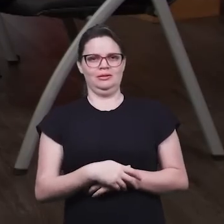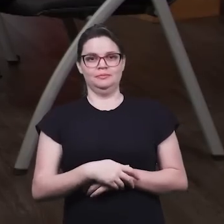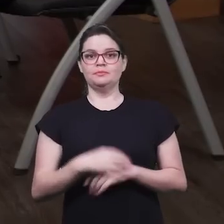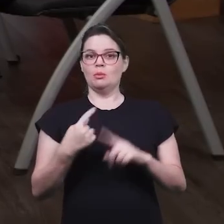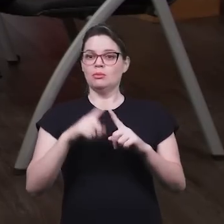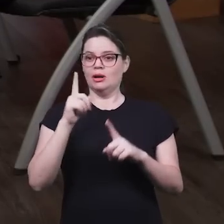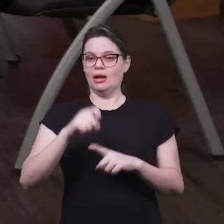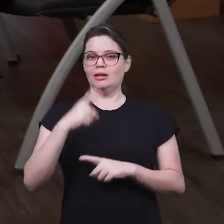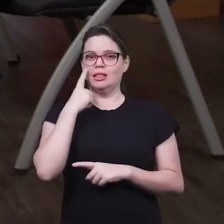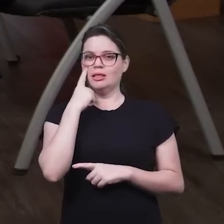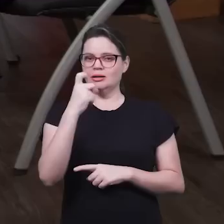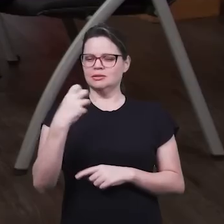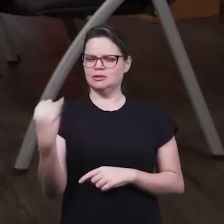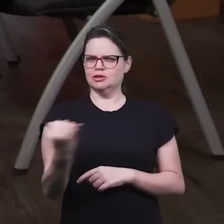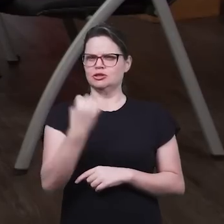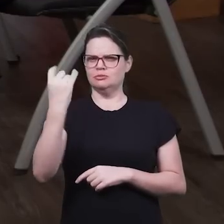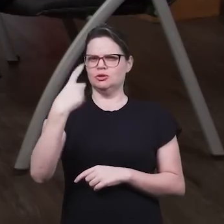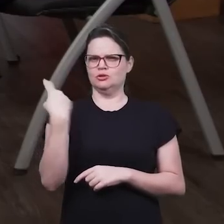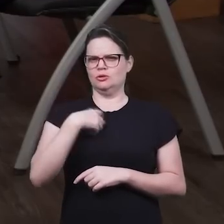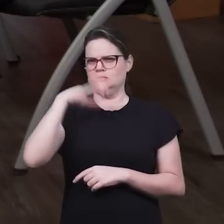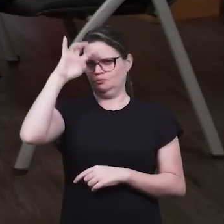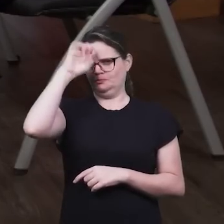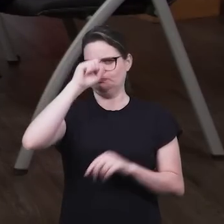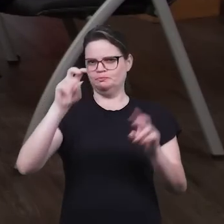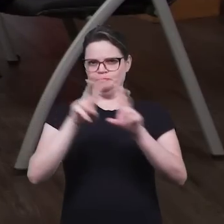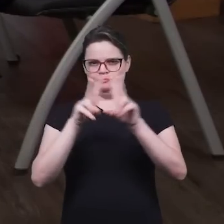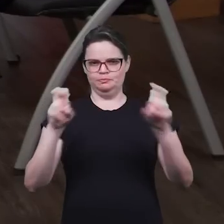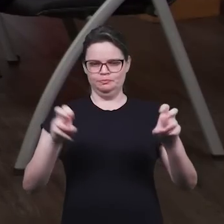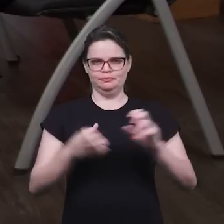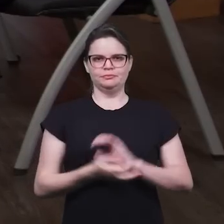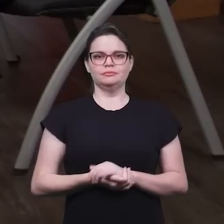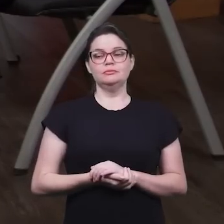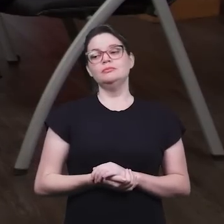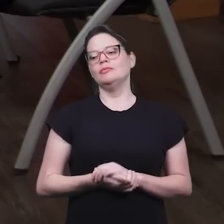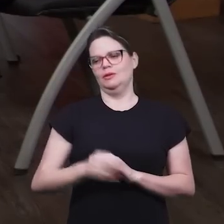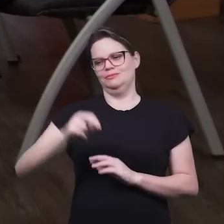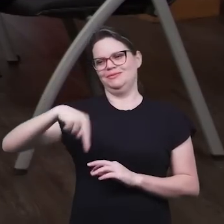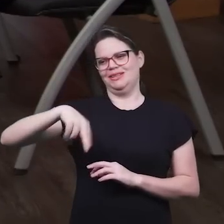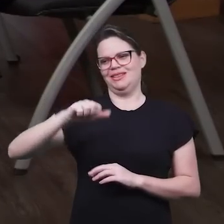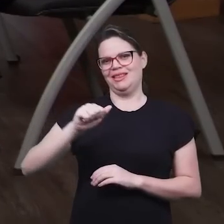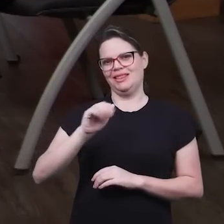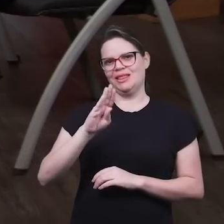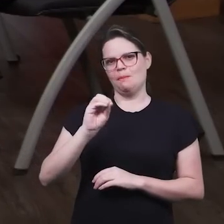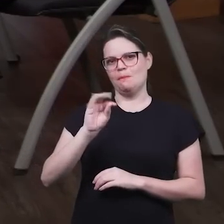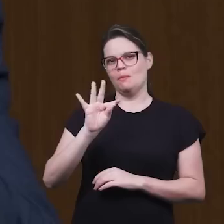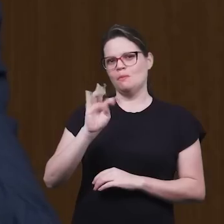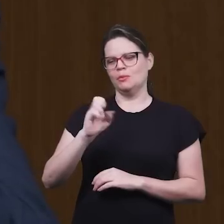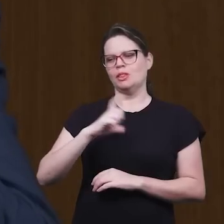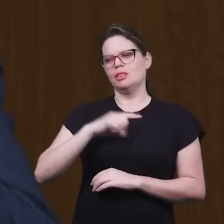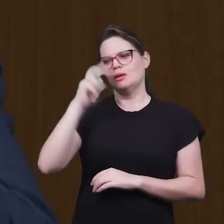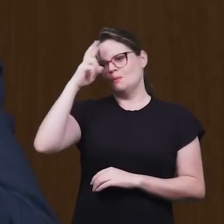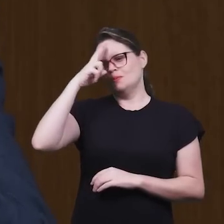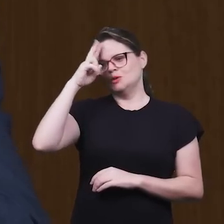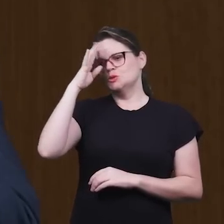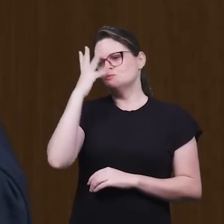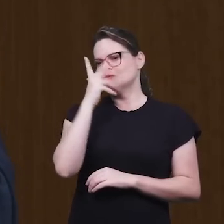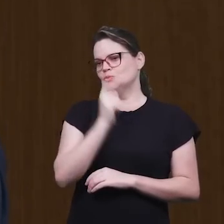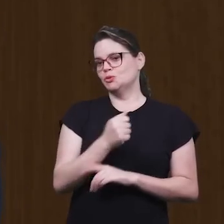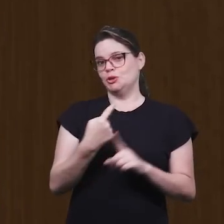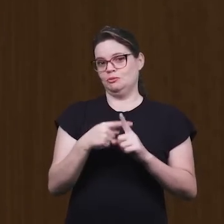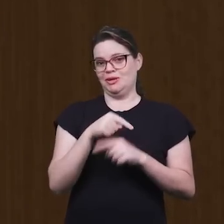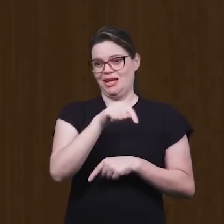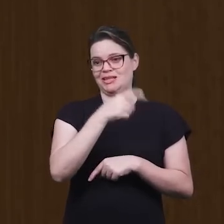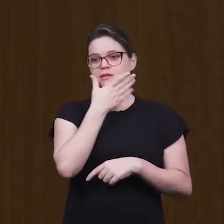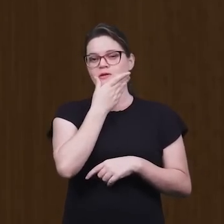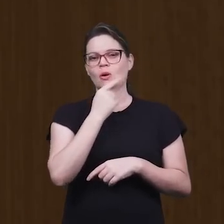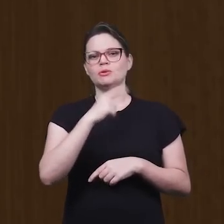conosco diante de todo o assunto que estamos trazendo. Nabote, a história dele é uma história muito bonita, muito interessante, porque ele tinha